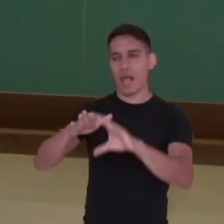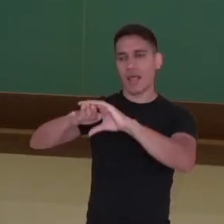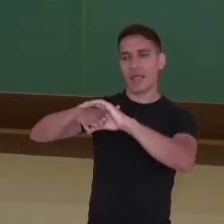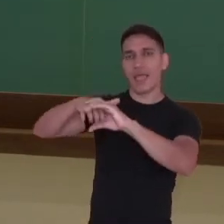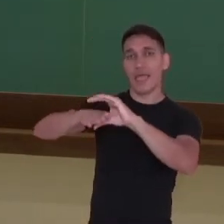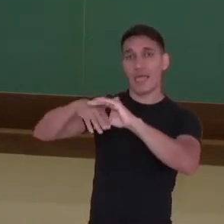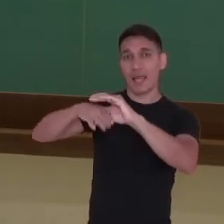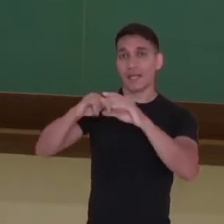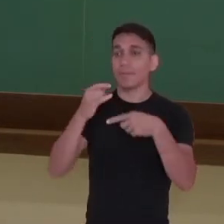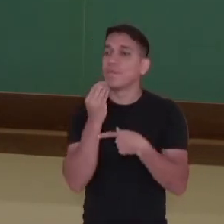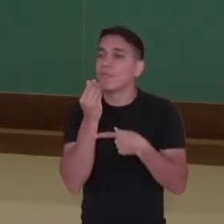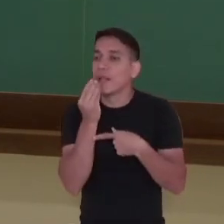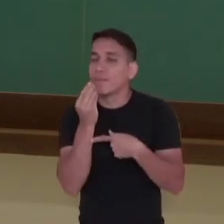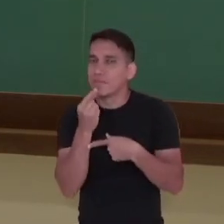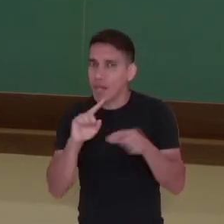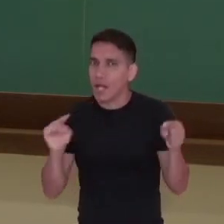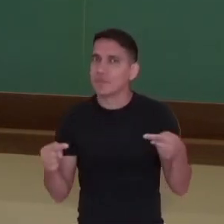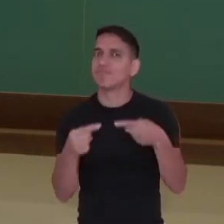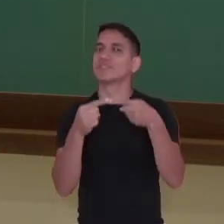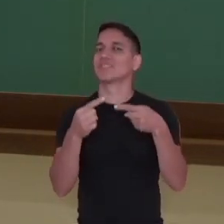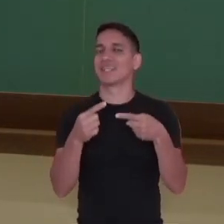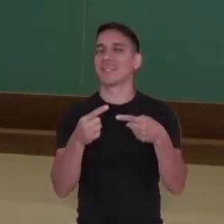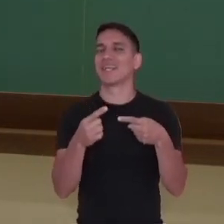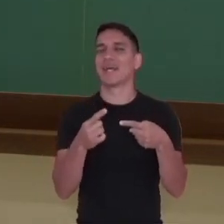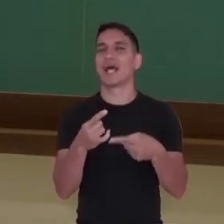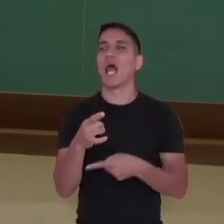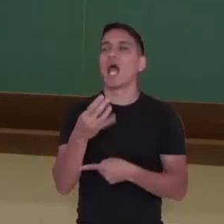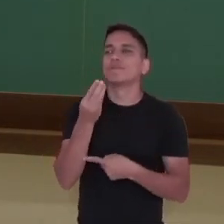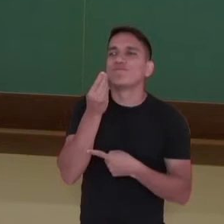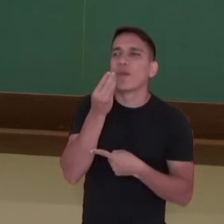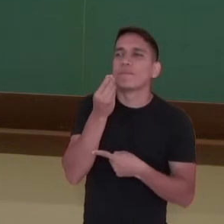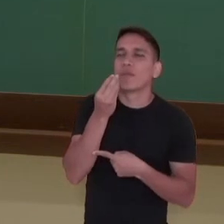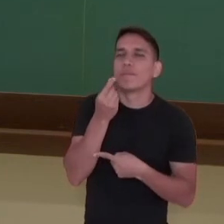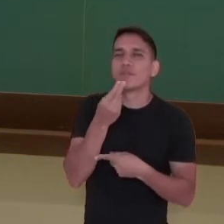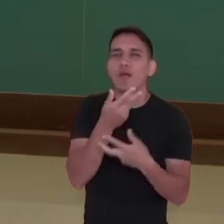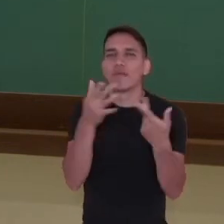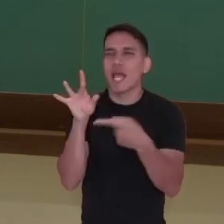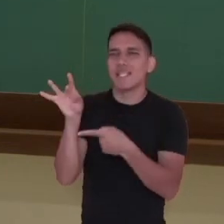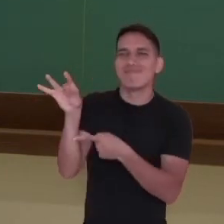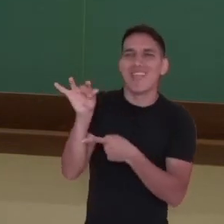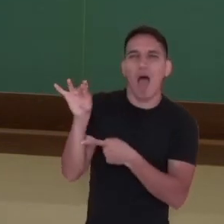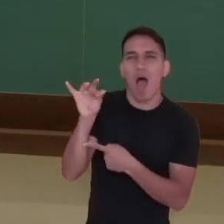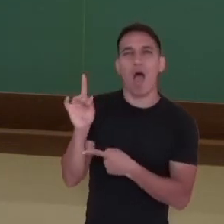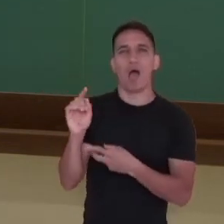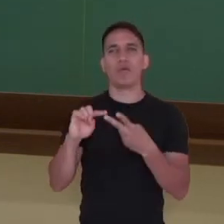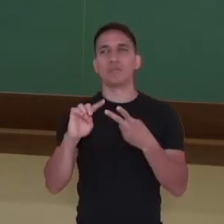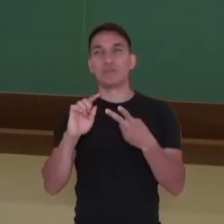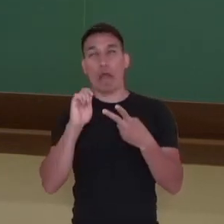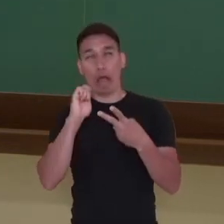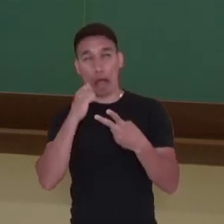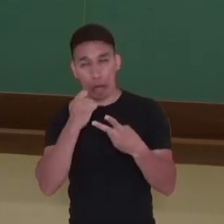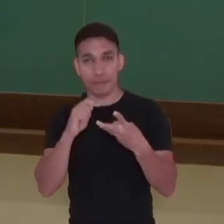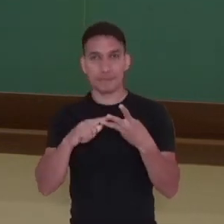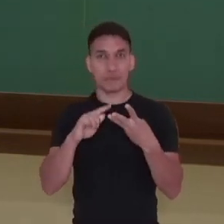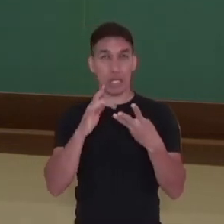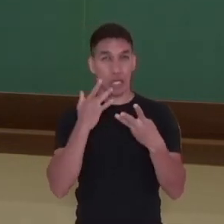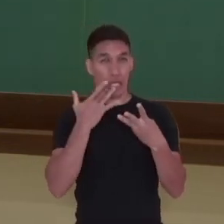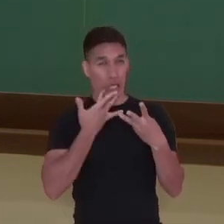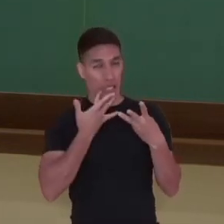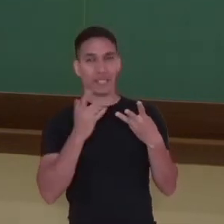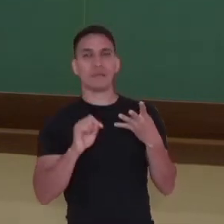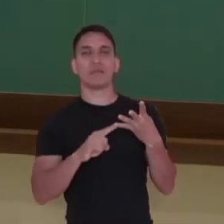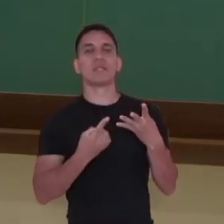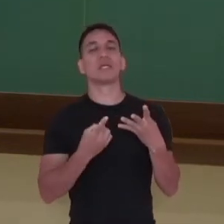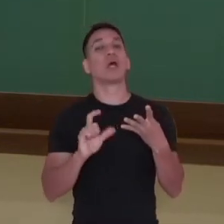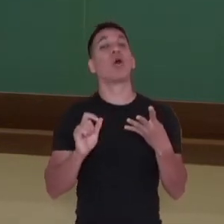Língua, paladar, sentir os gostos. Doce, salgado, amargo, azedo. E o